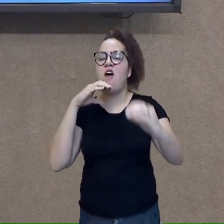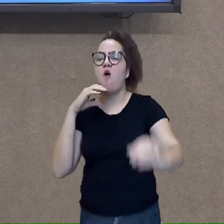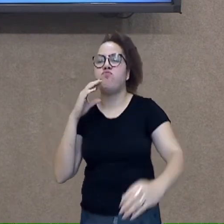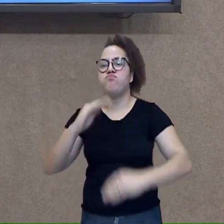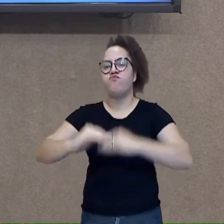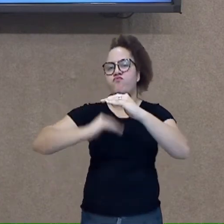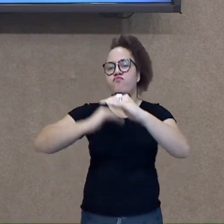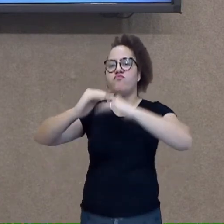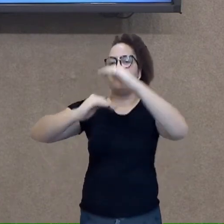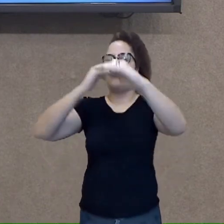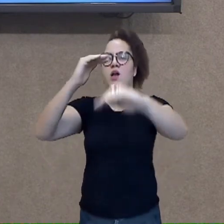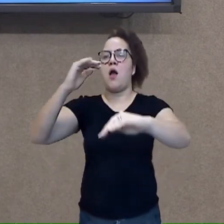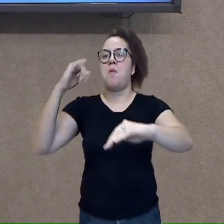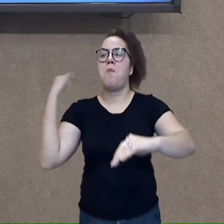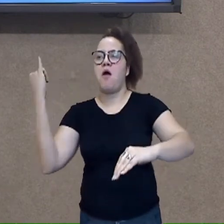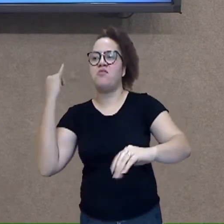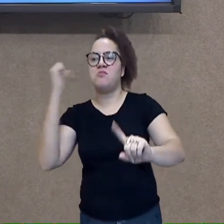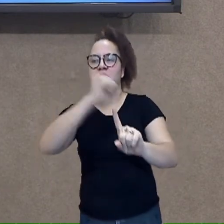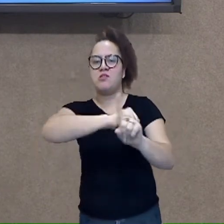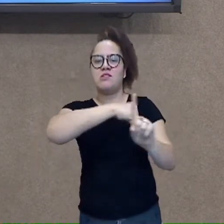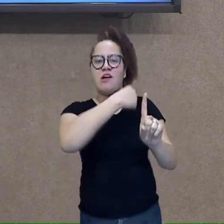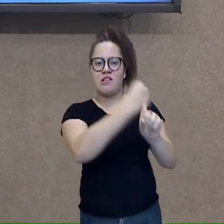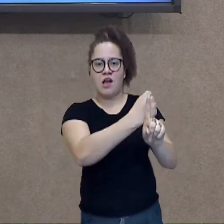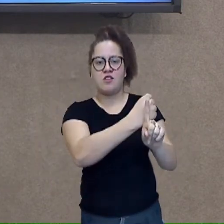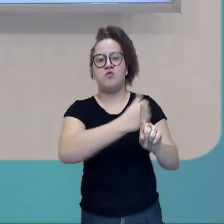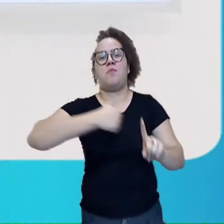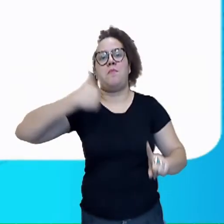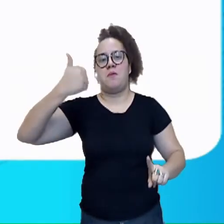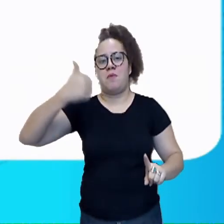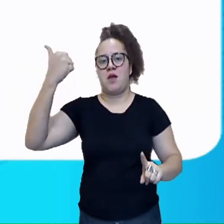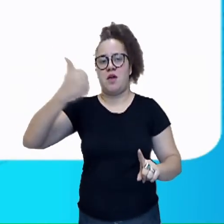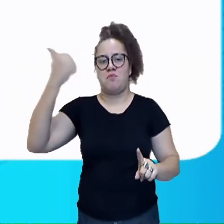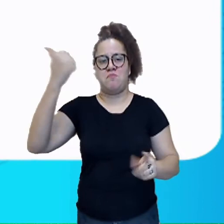como importância para a nossa sociedade. Então, o primeiro que nós